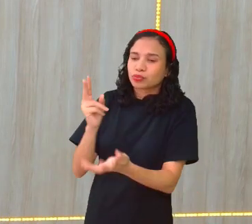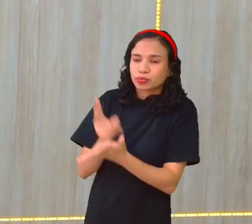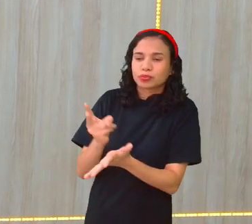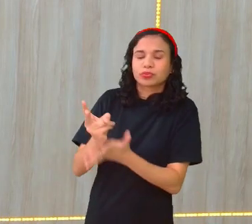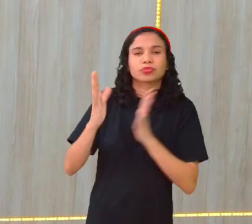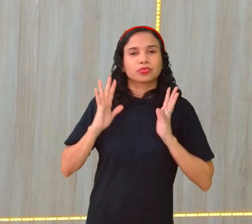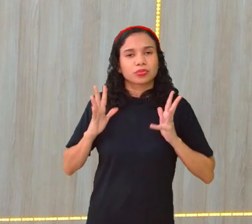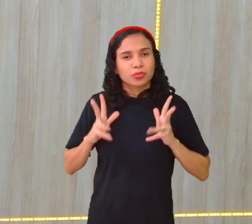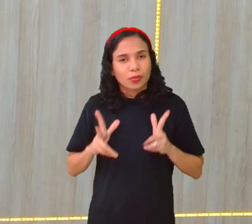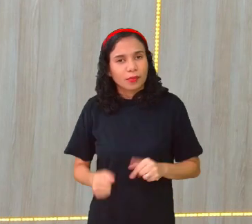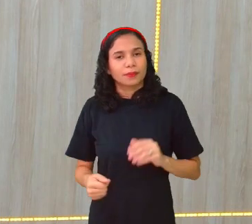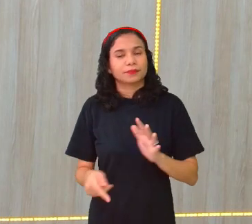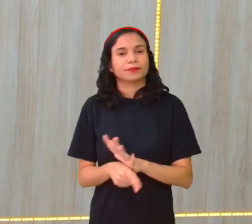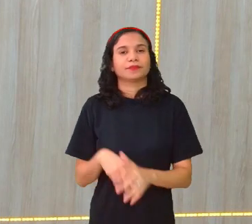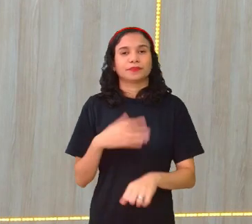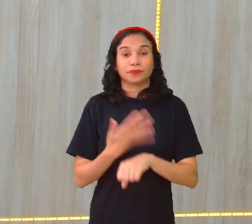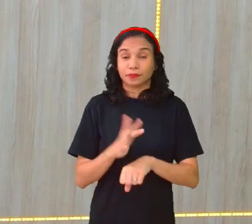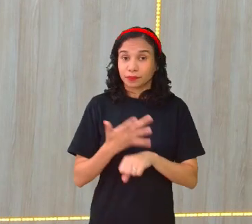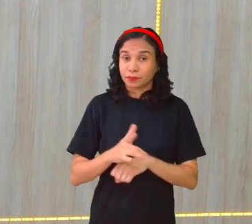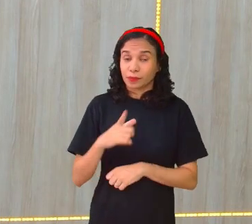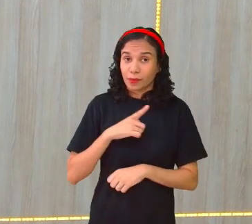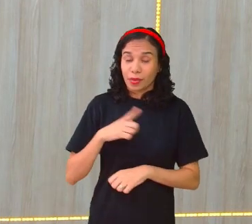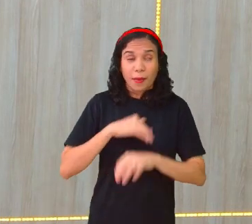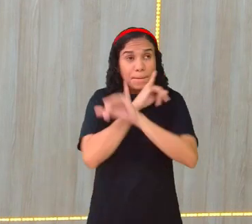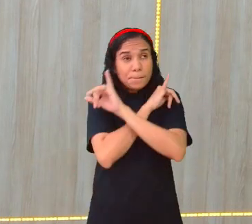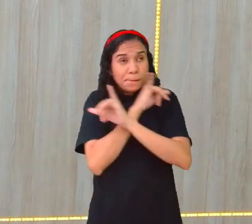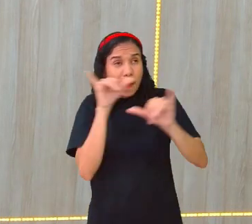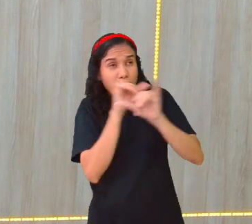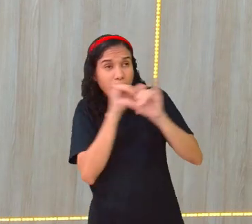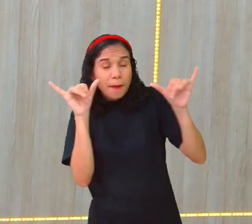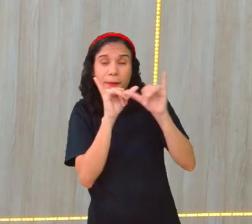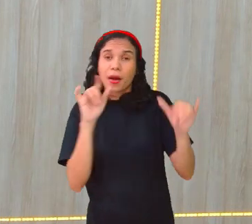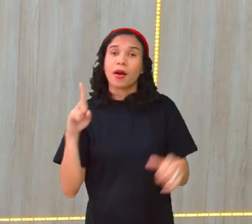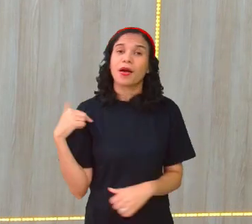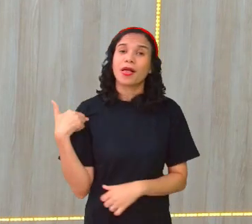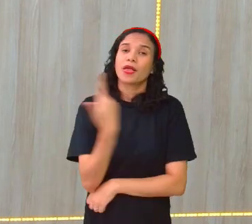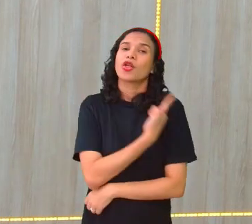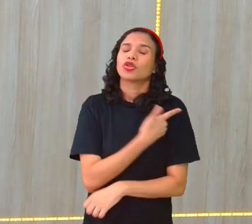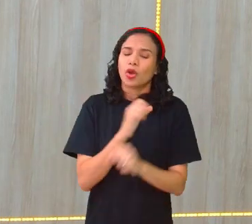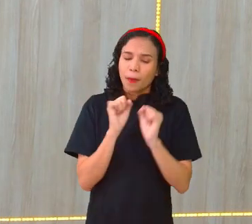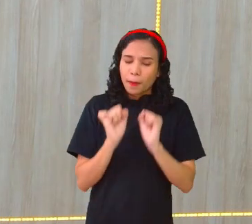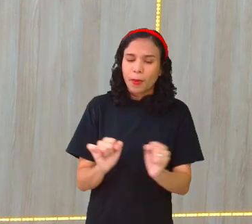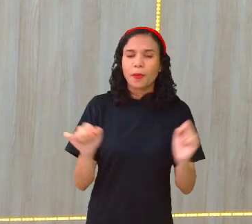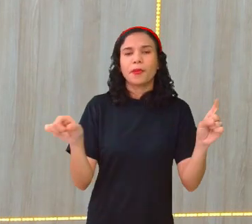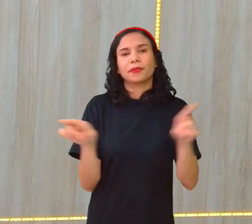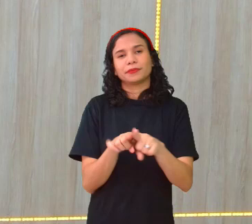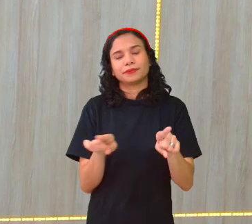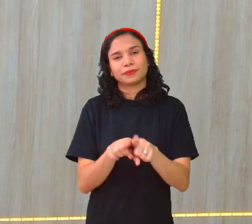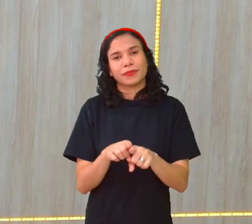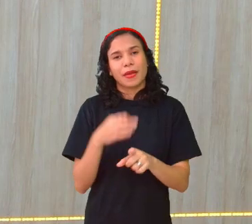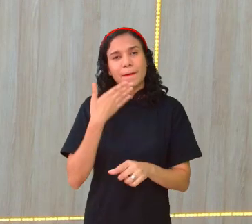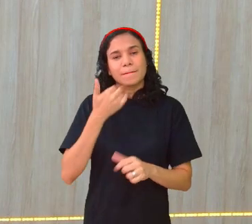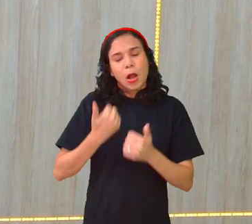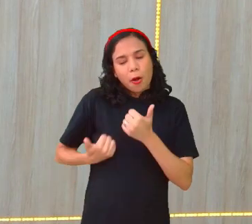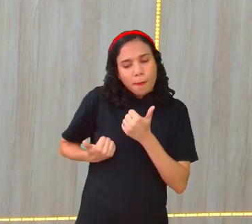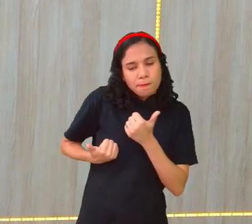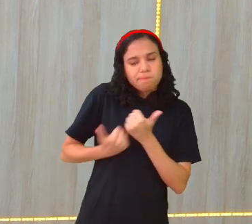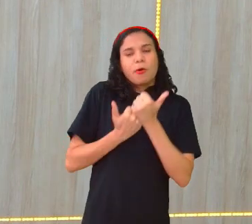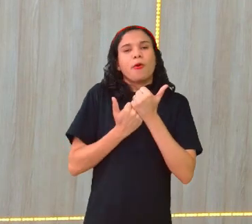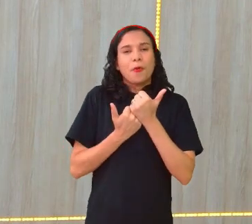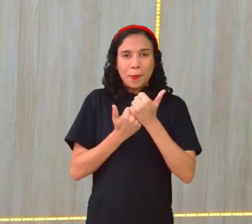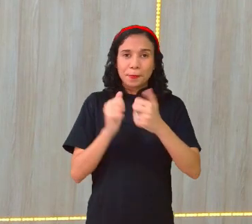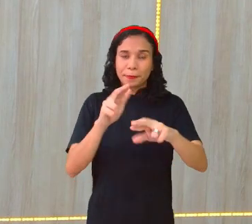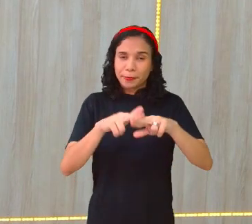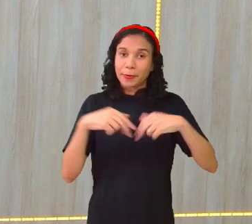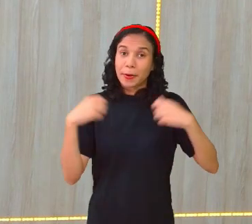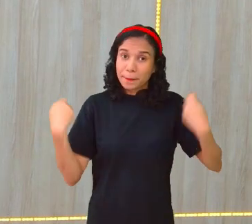limpo, conservar, não é? Fazer campanhas para que a gente possa também dar o nosso apoio, não é?